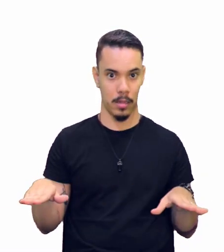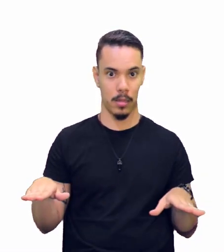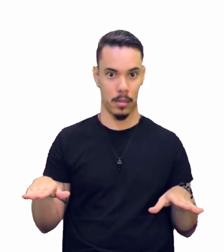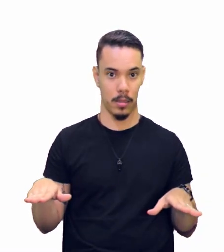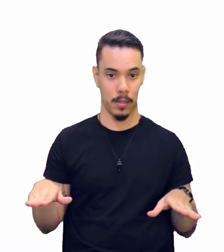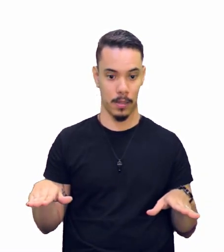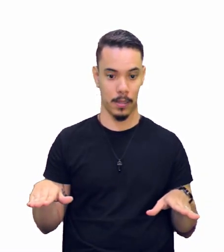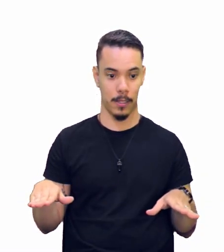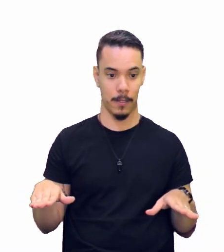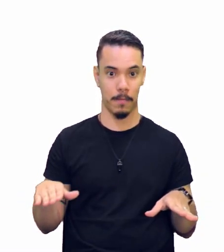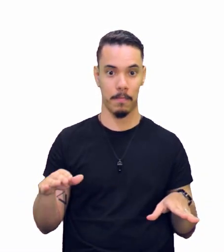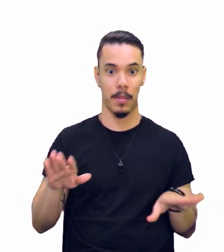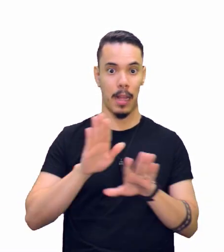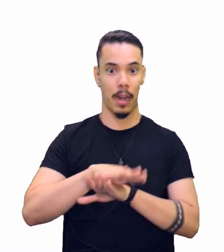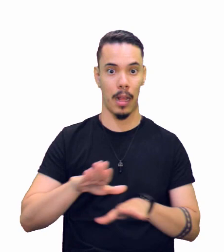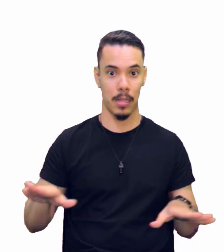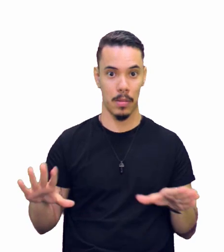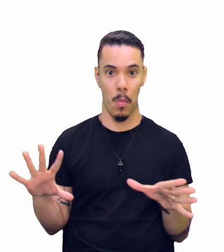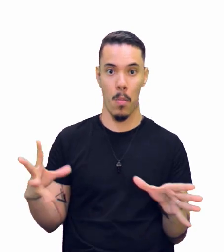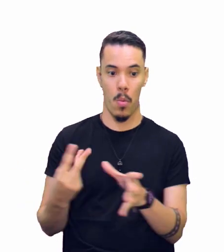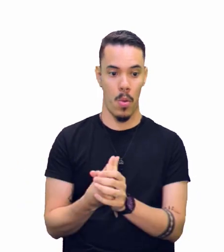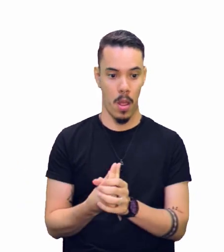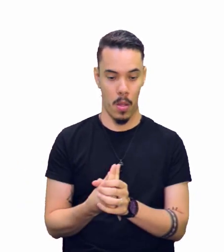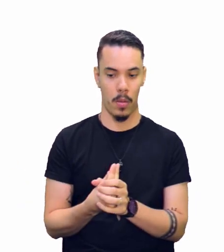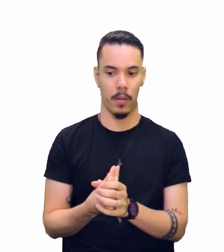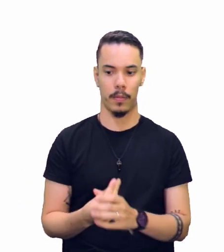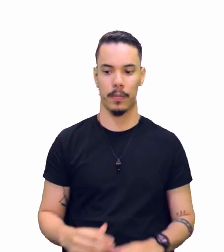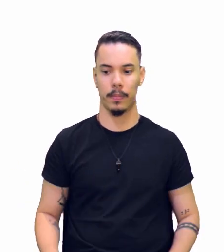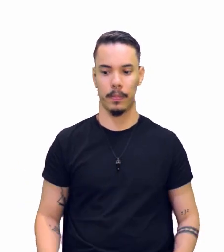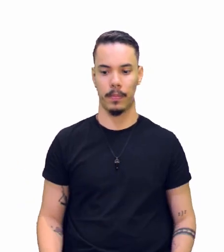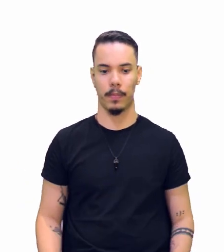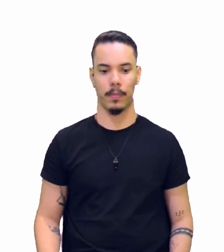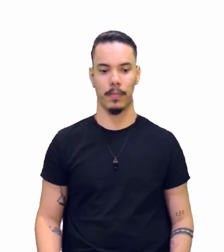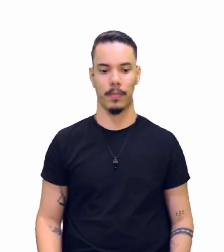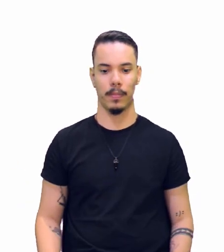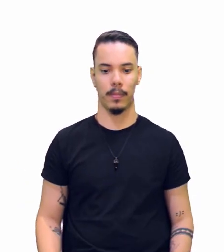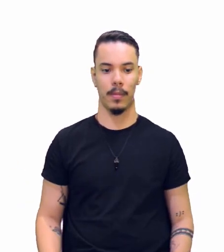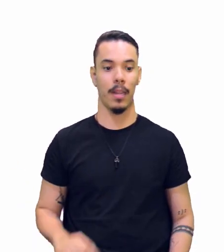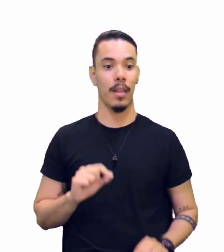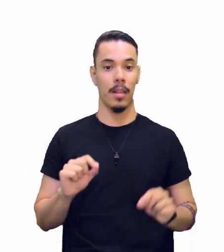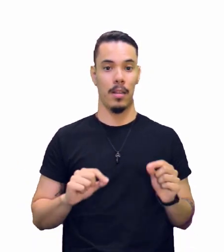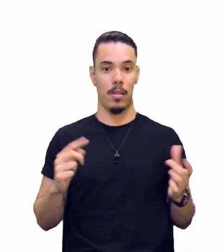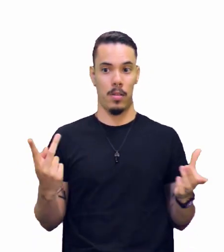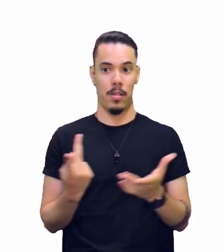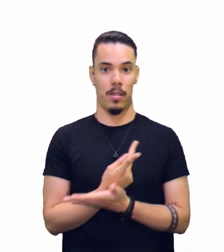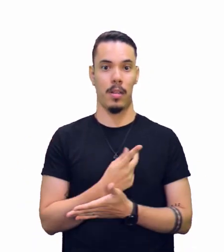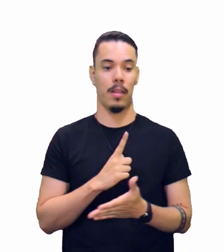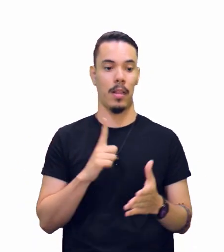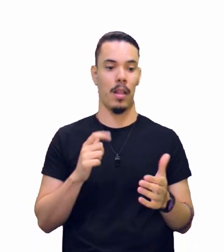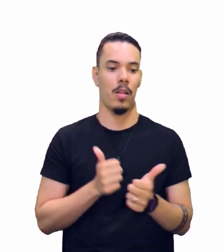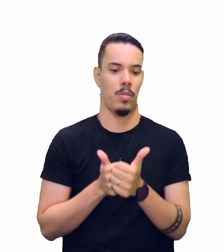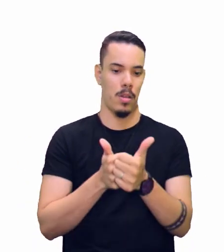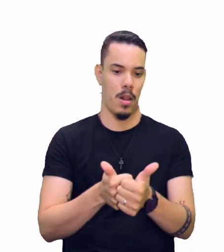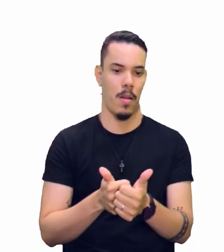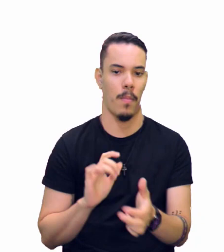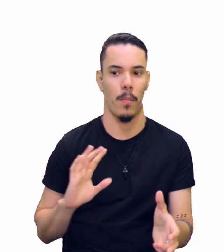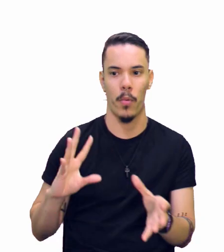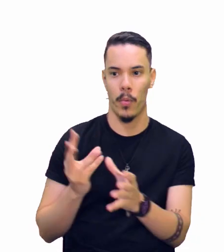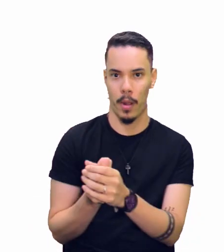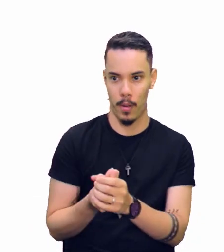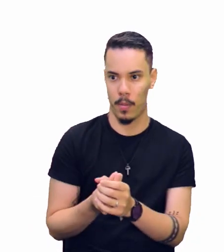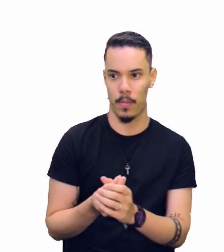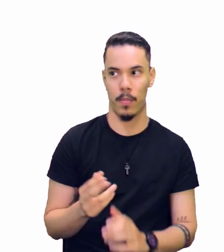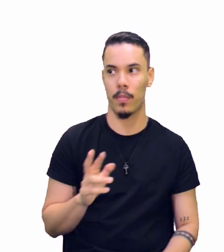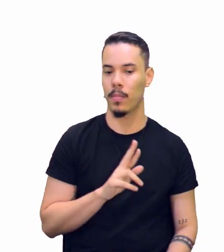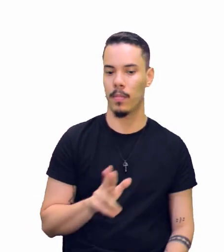plural, crianças, então o que vai acontecer? Eu vou ter que usar o meu auxiliar do plural. Não vai